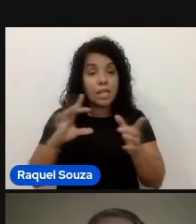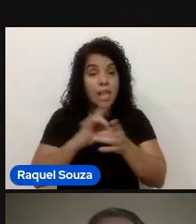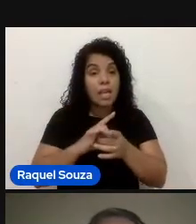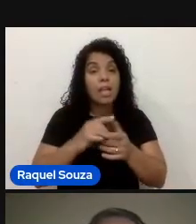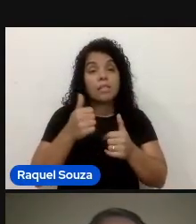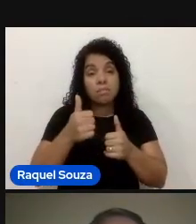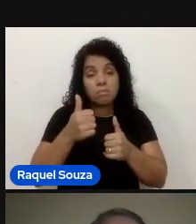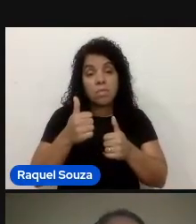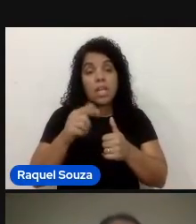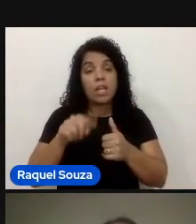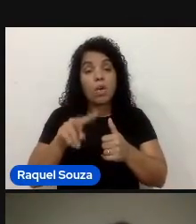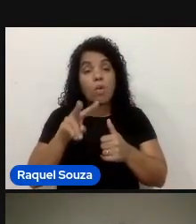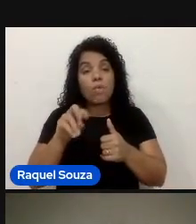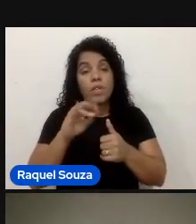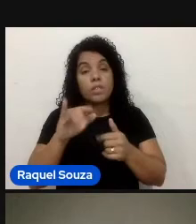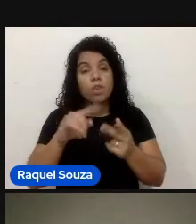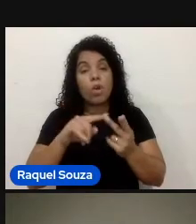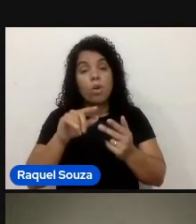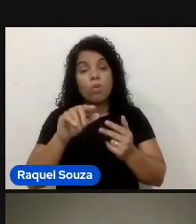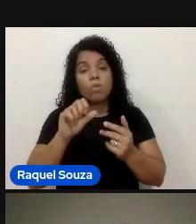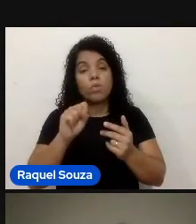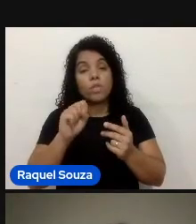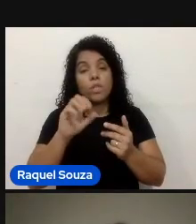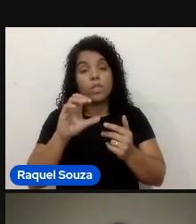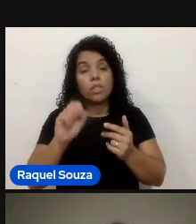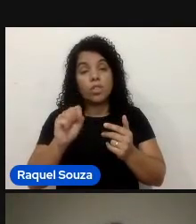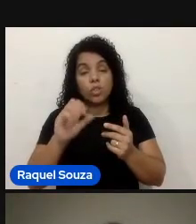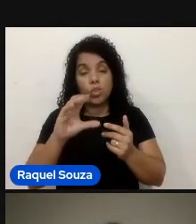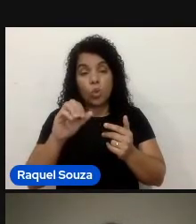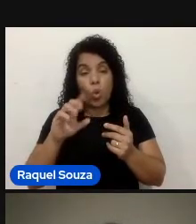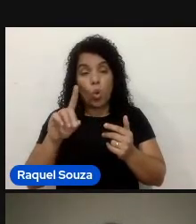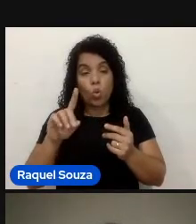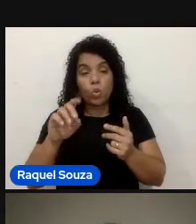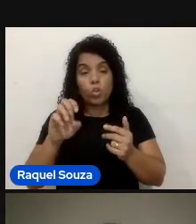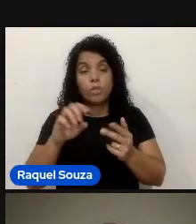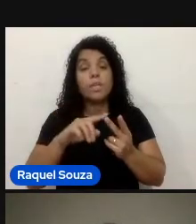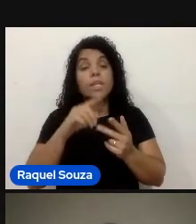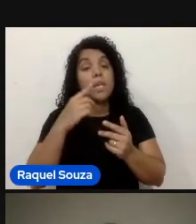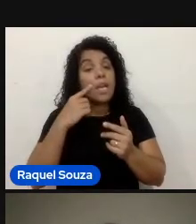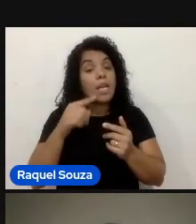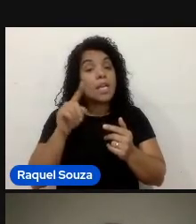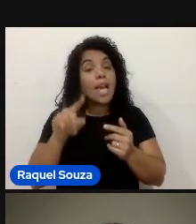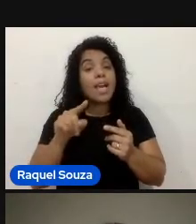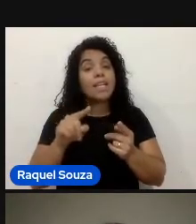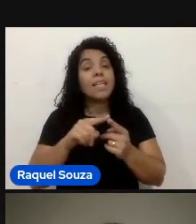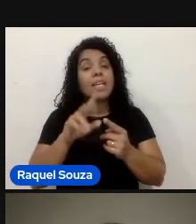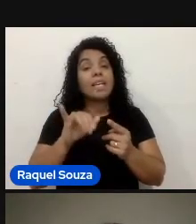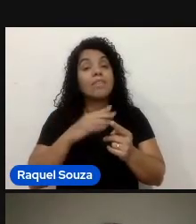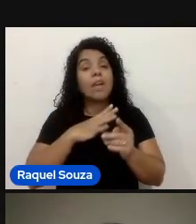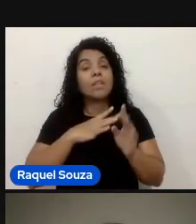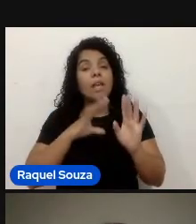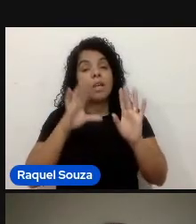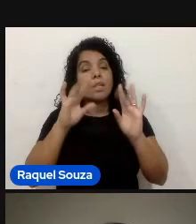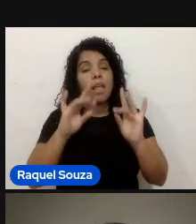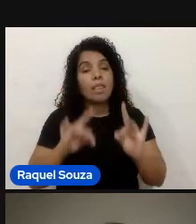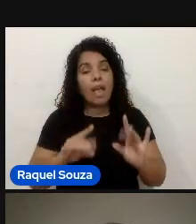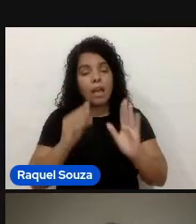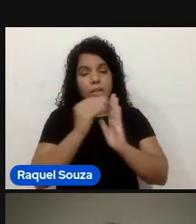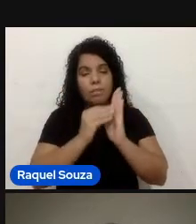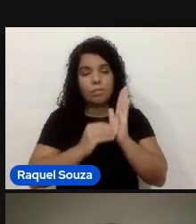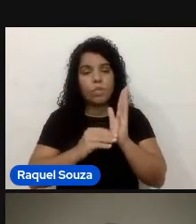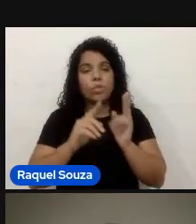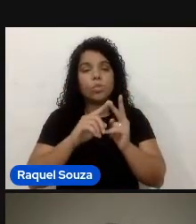Visual Studio Code, se você quiser usar. E aqui vai começar a entrar nos detalhes do Playwright Test, do test runner